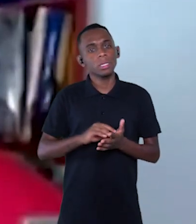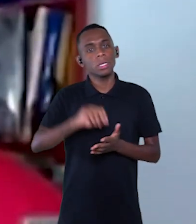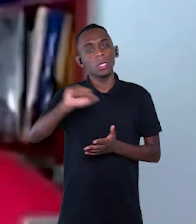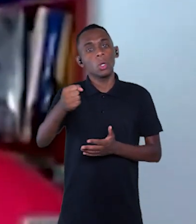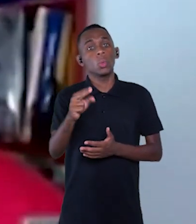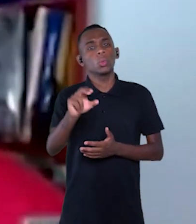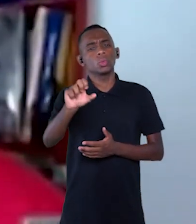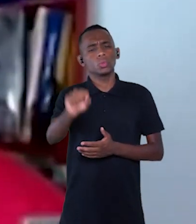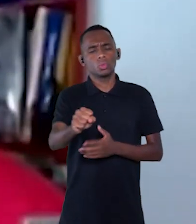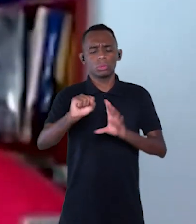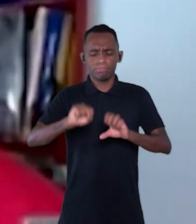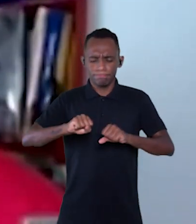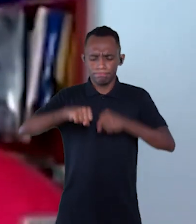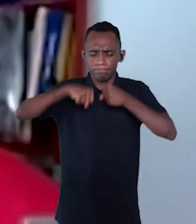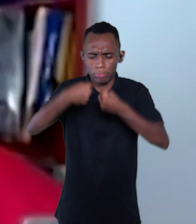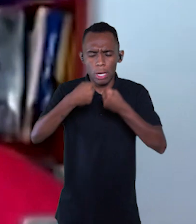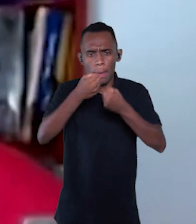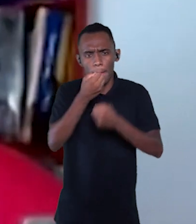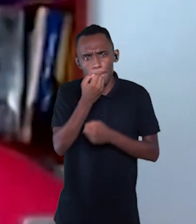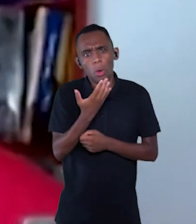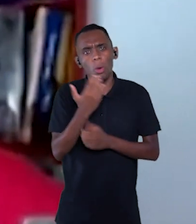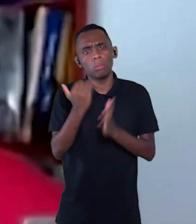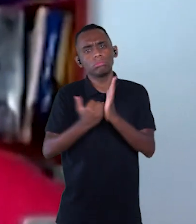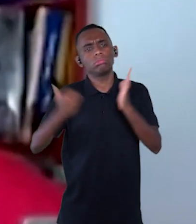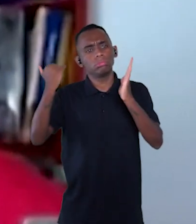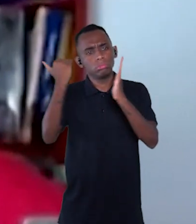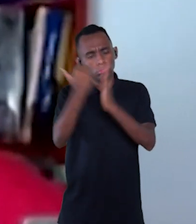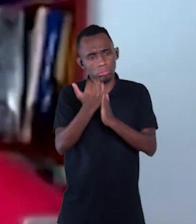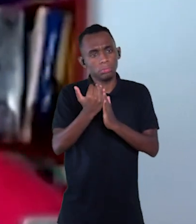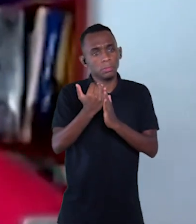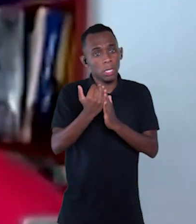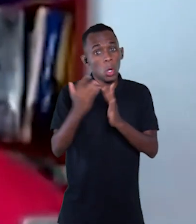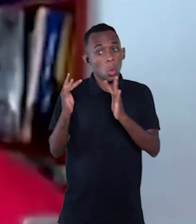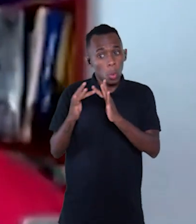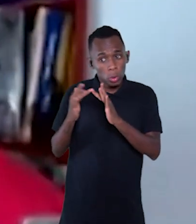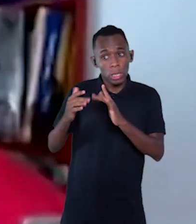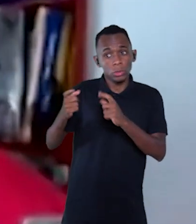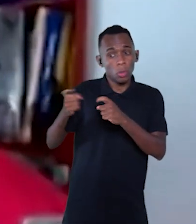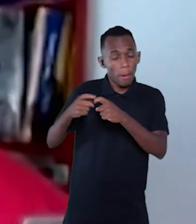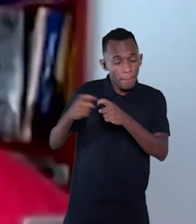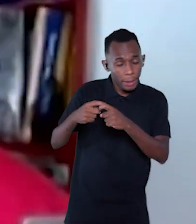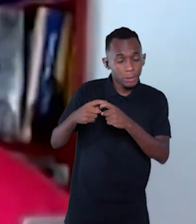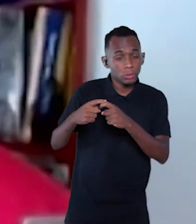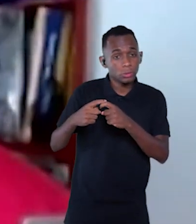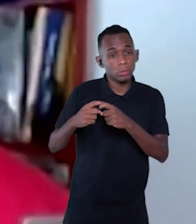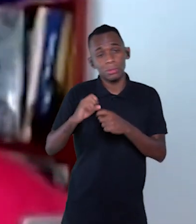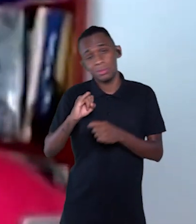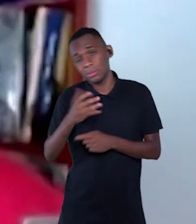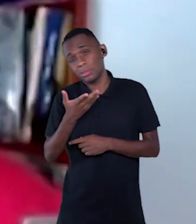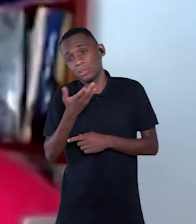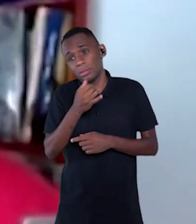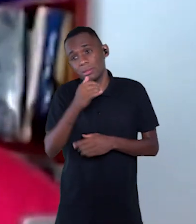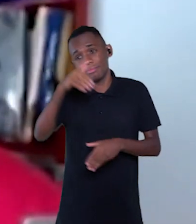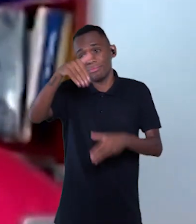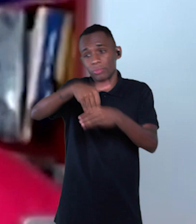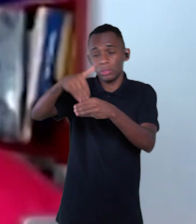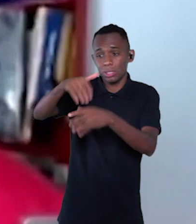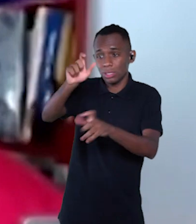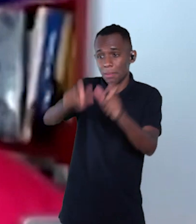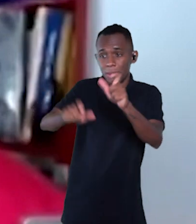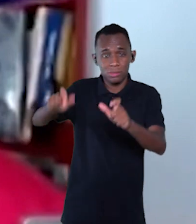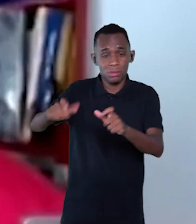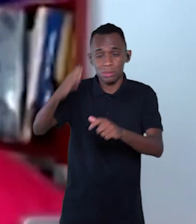SUS fortalecido, bem equipado e fortalecido a partir da atenção primária, porque senão a gente fica votando em gente que sabe